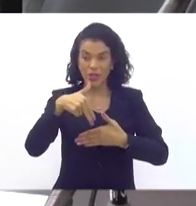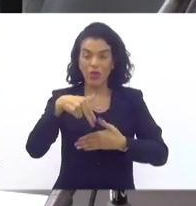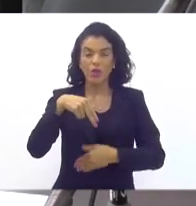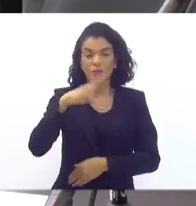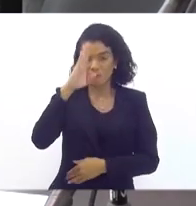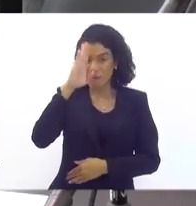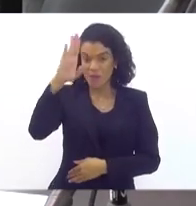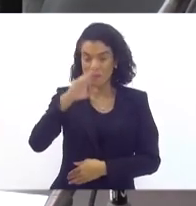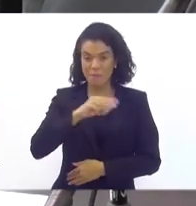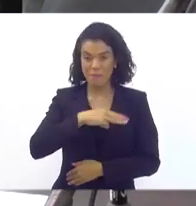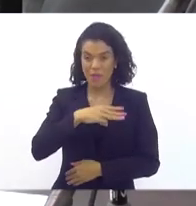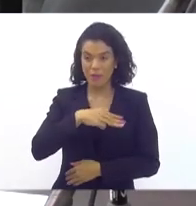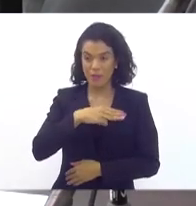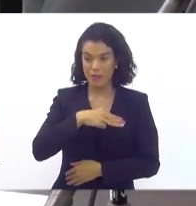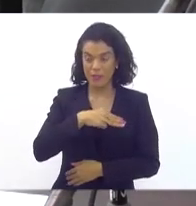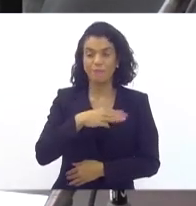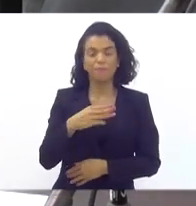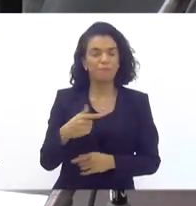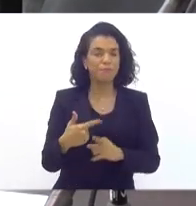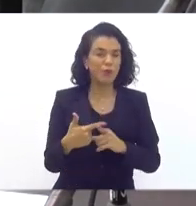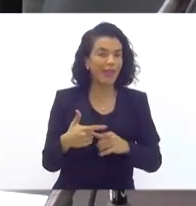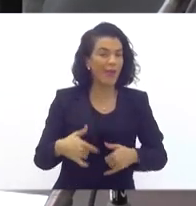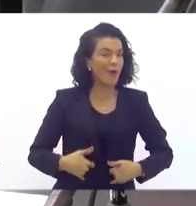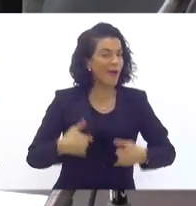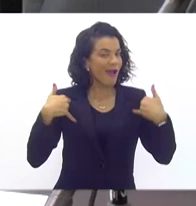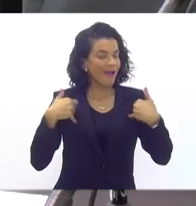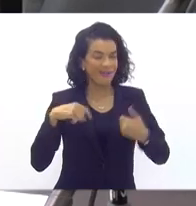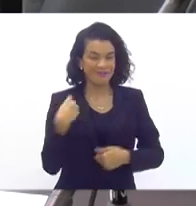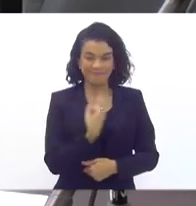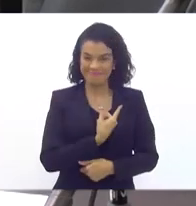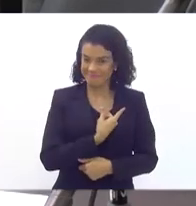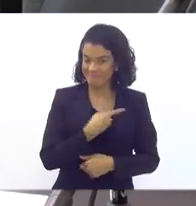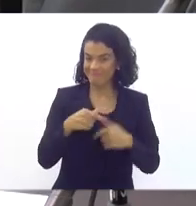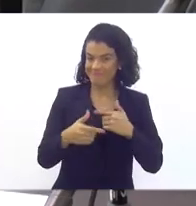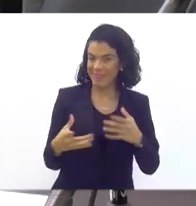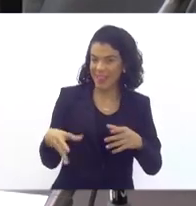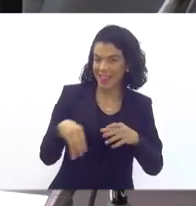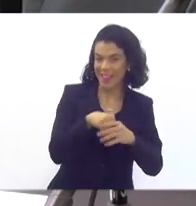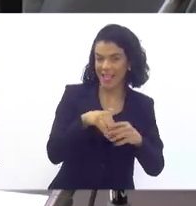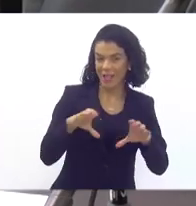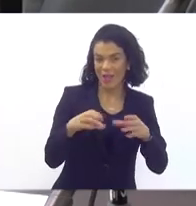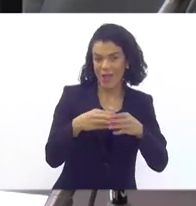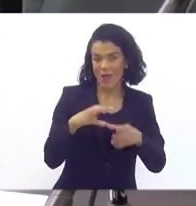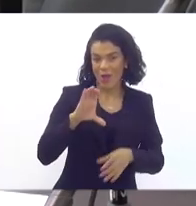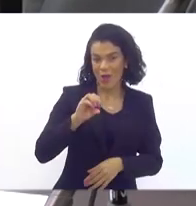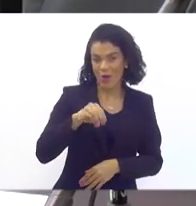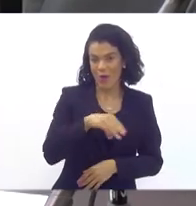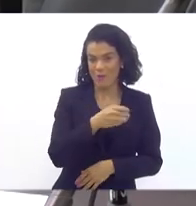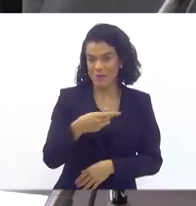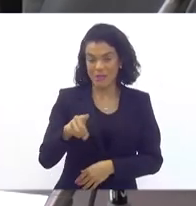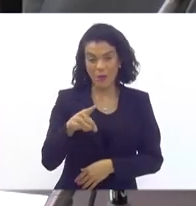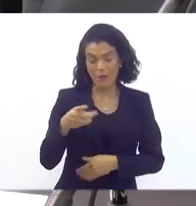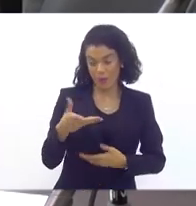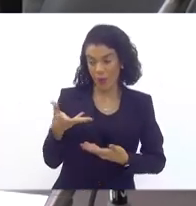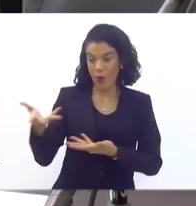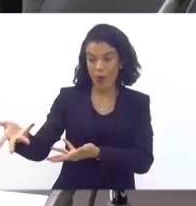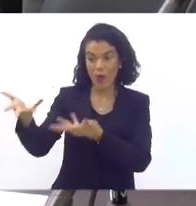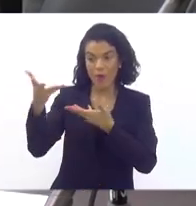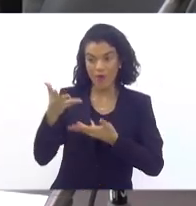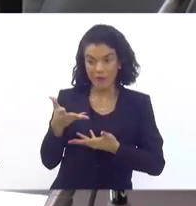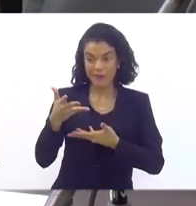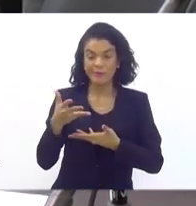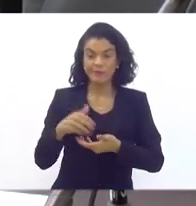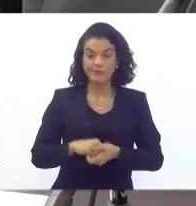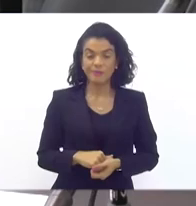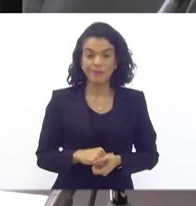Madureira né de modo que é uma honra muito grande está nesta comissão a ao convite de vossa excelência e quero dizer